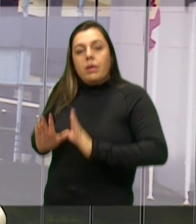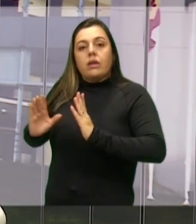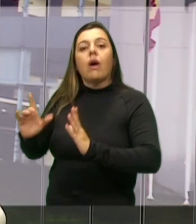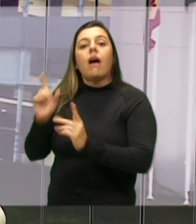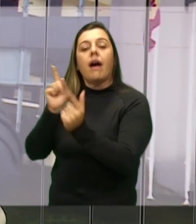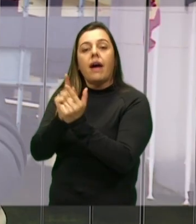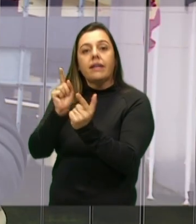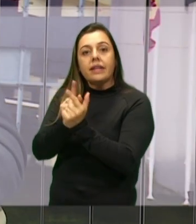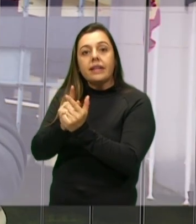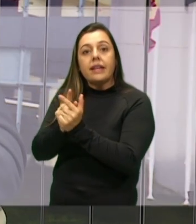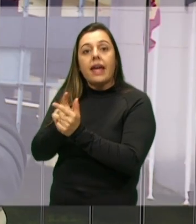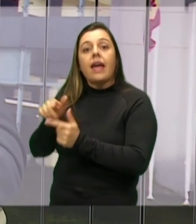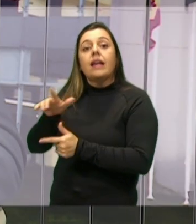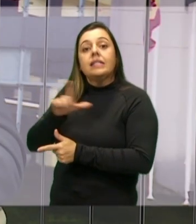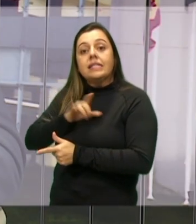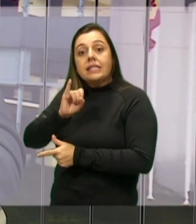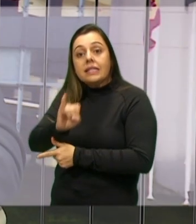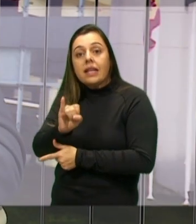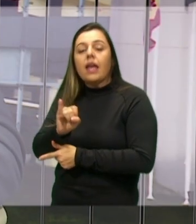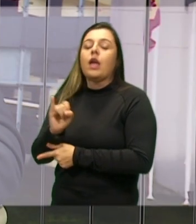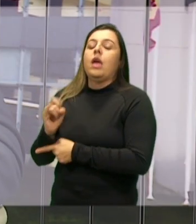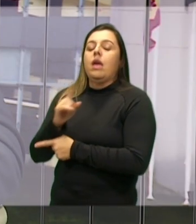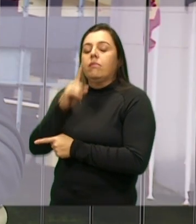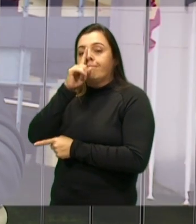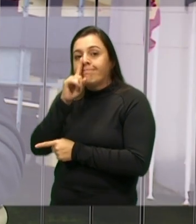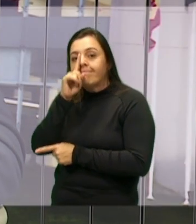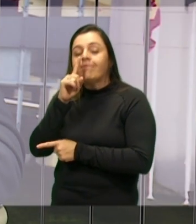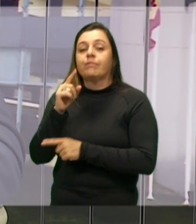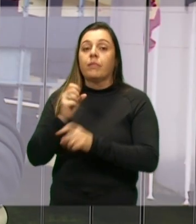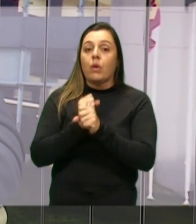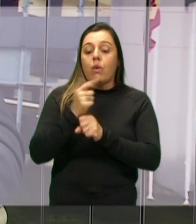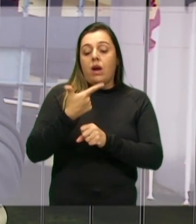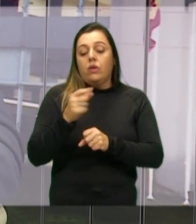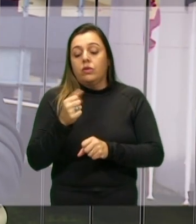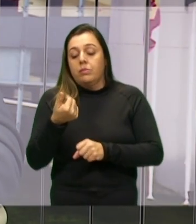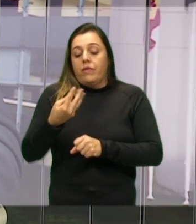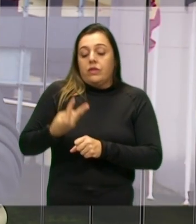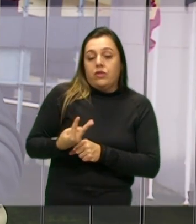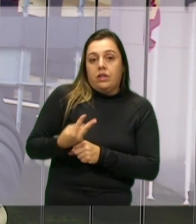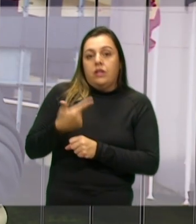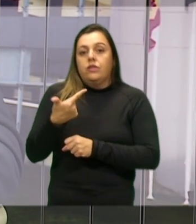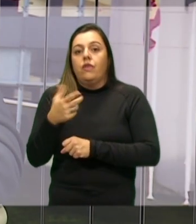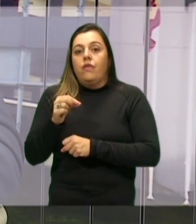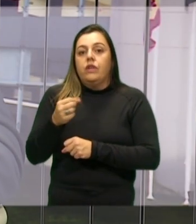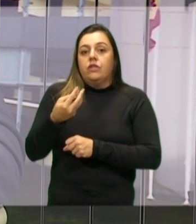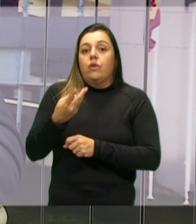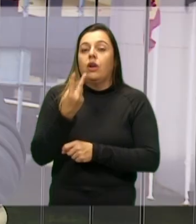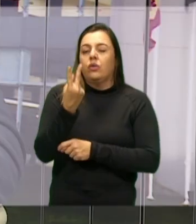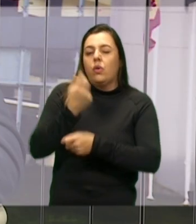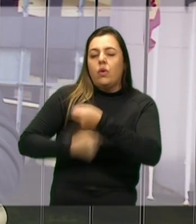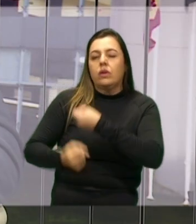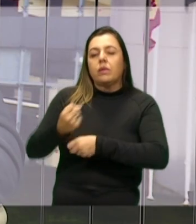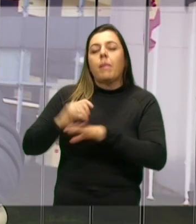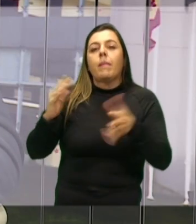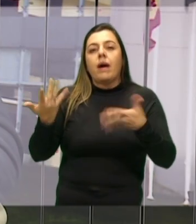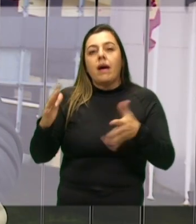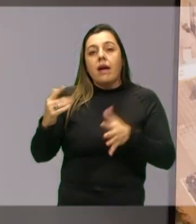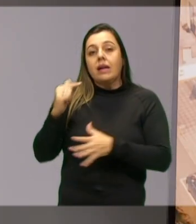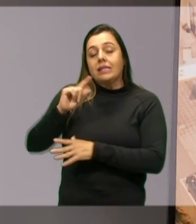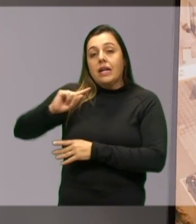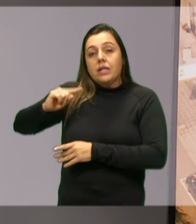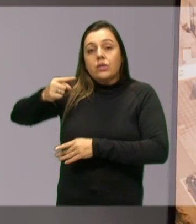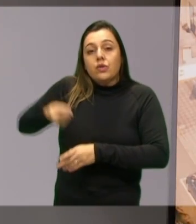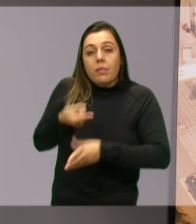possa atender o alto risco. Para ter uma ideia, em 2023 e 2024, os últimos 2 anos, foram aproximadamente 7